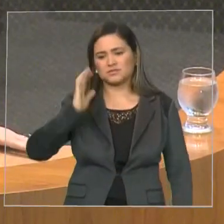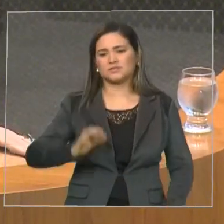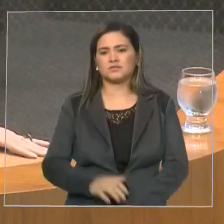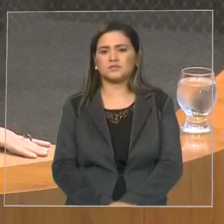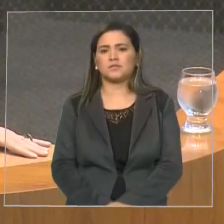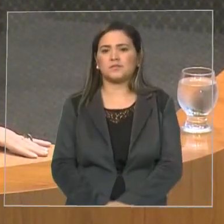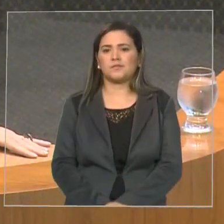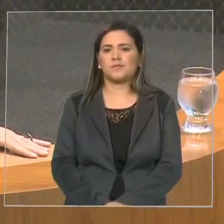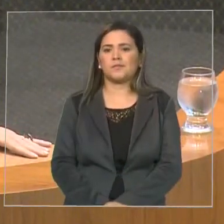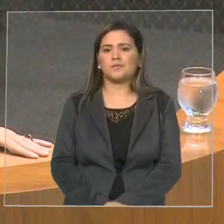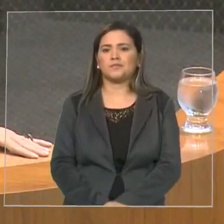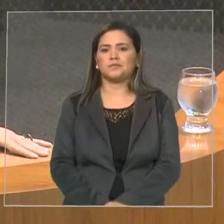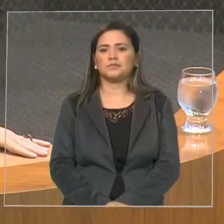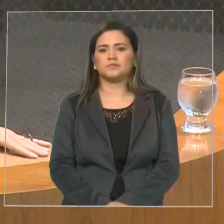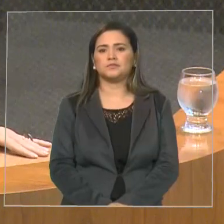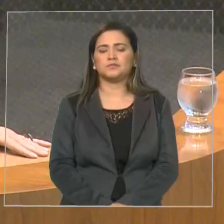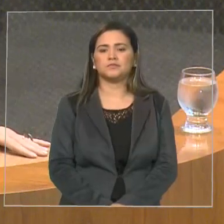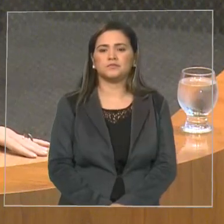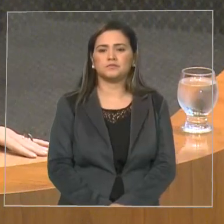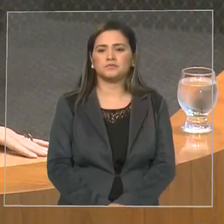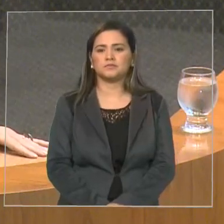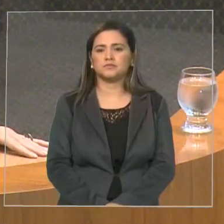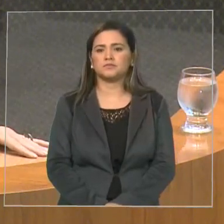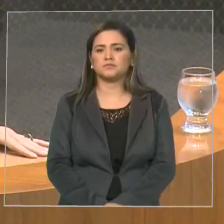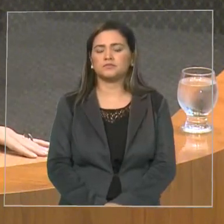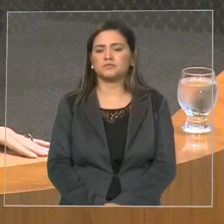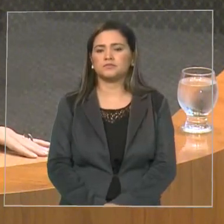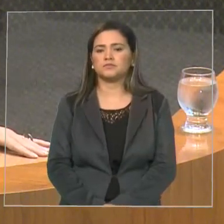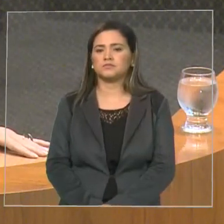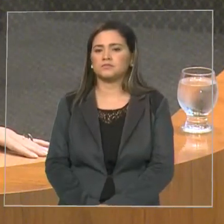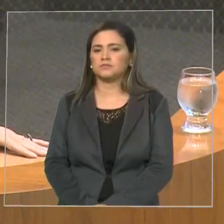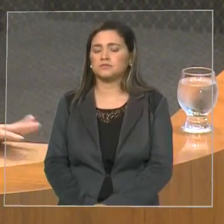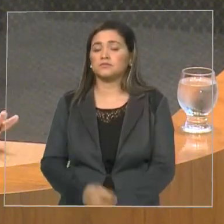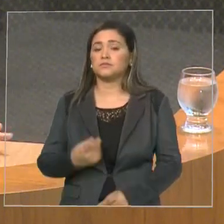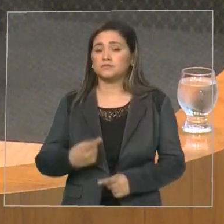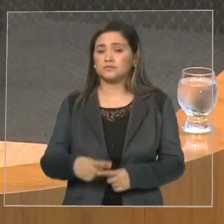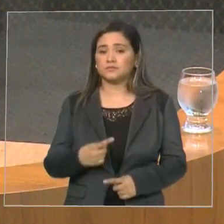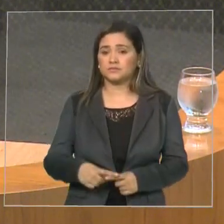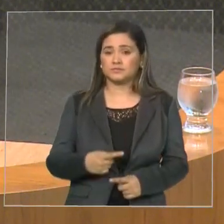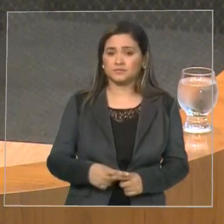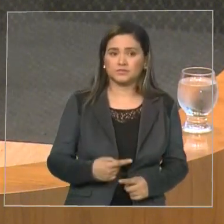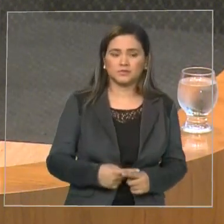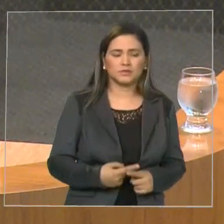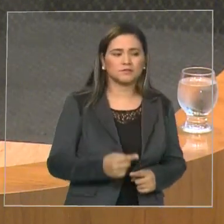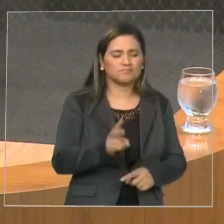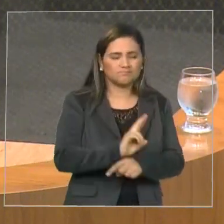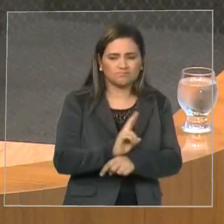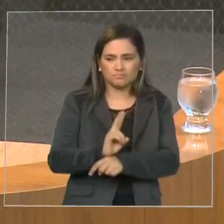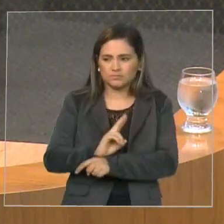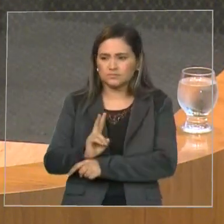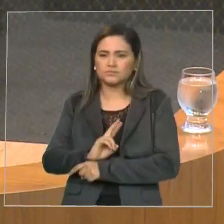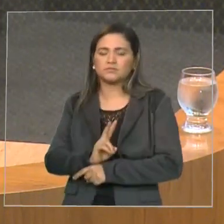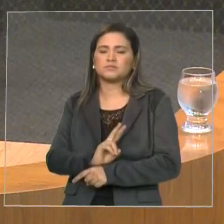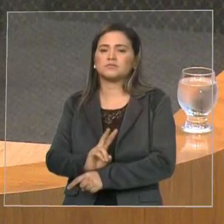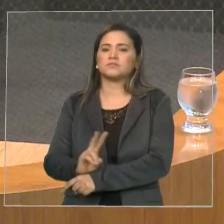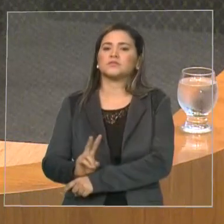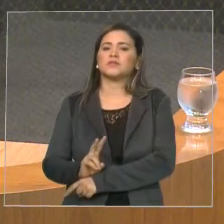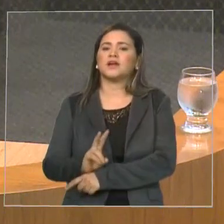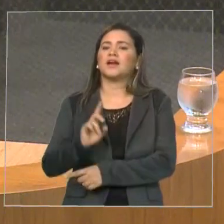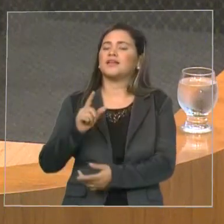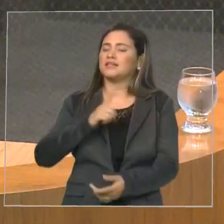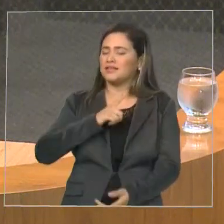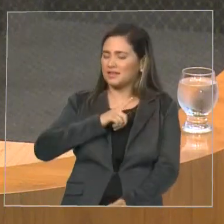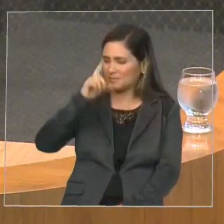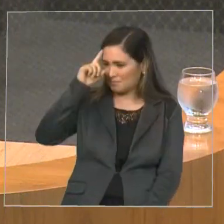orelha, a jogar a culpa para se safar, porque o escândalo da espionagem foi ordem deles,